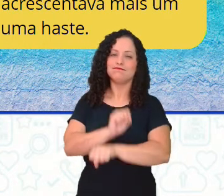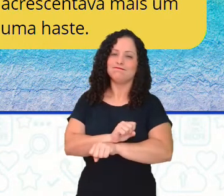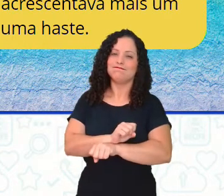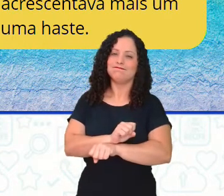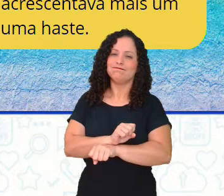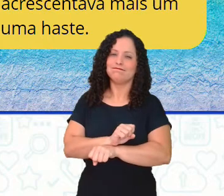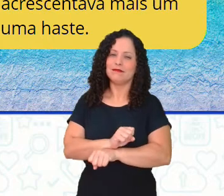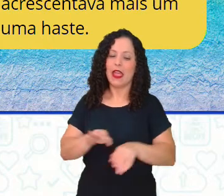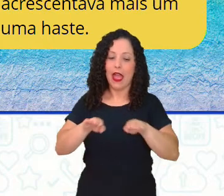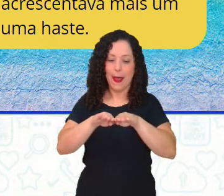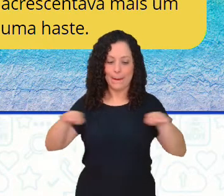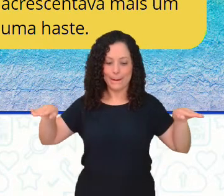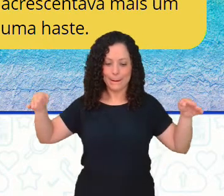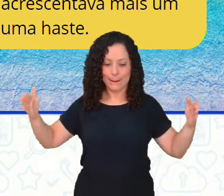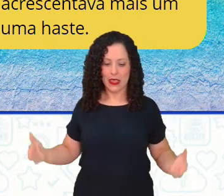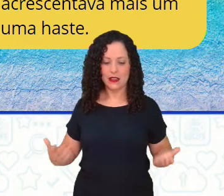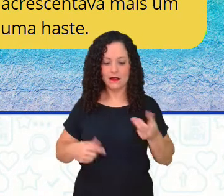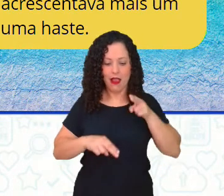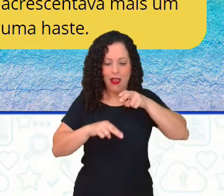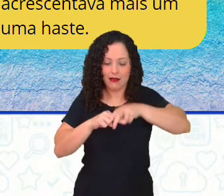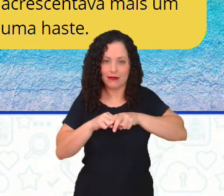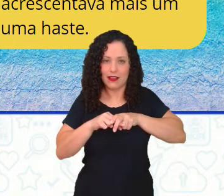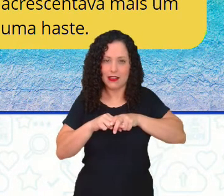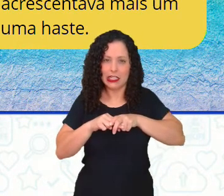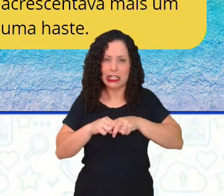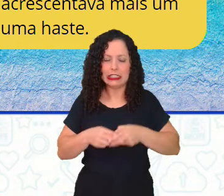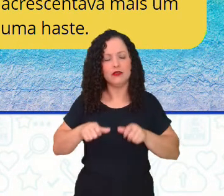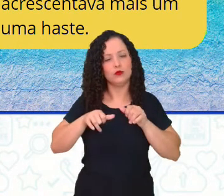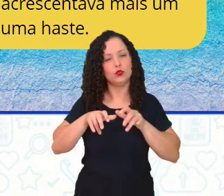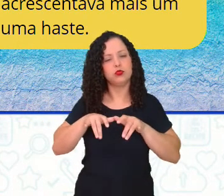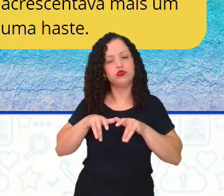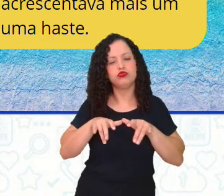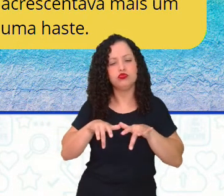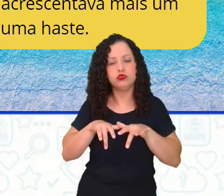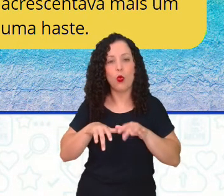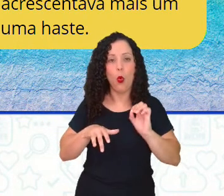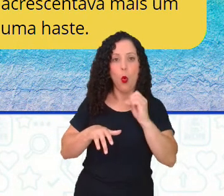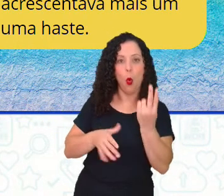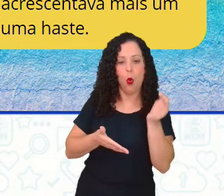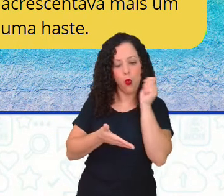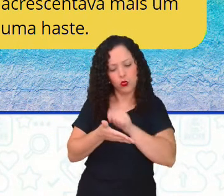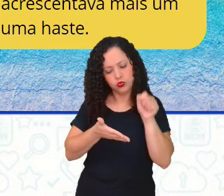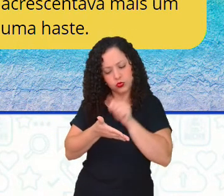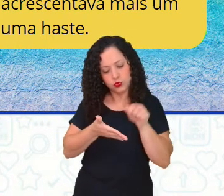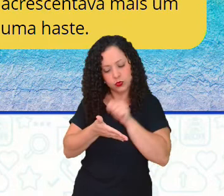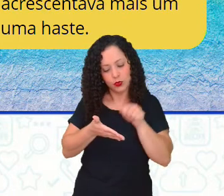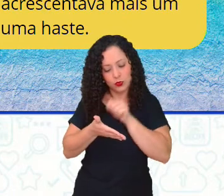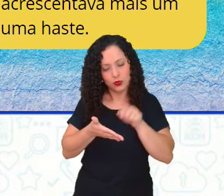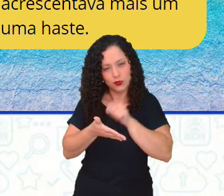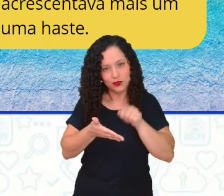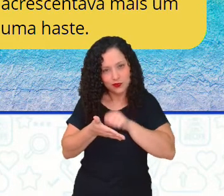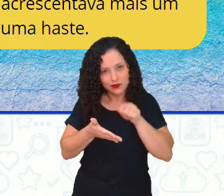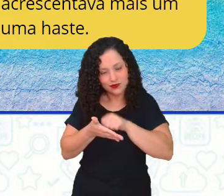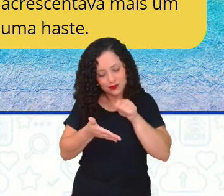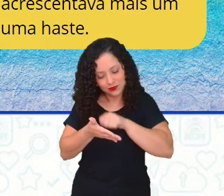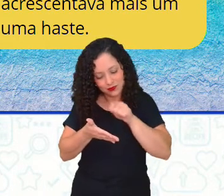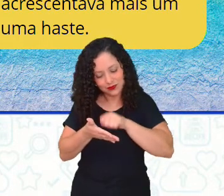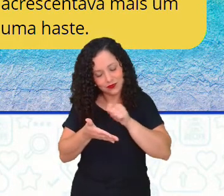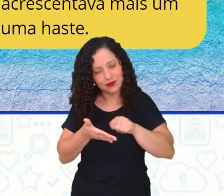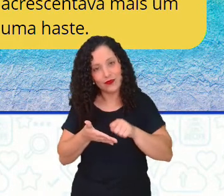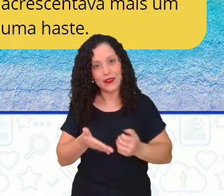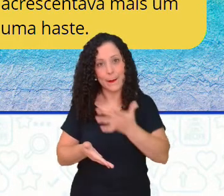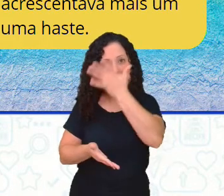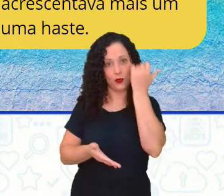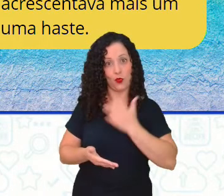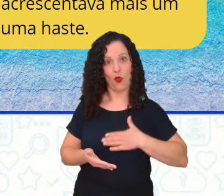na sua mesa, com a sua cadeira, com o seu computador e começa a escrever. Ou com o seu lápis e seu caderno, né, se você for uma pessoa que